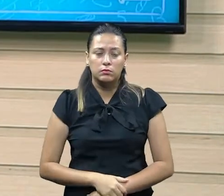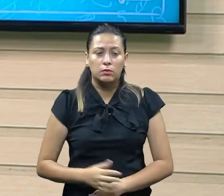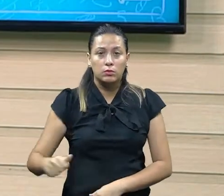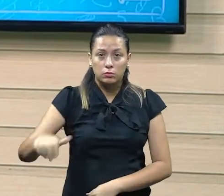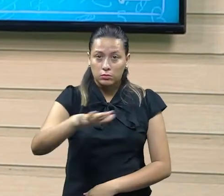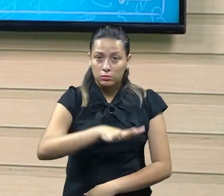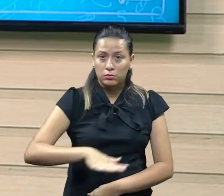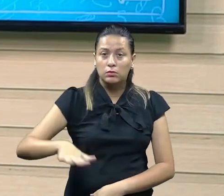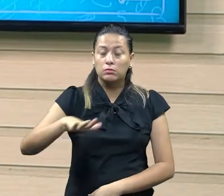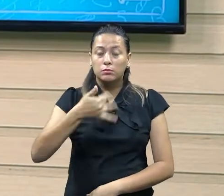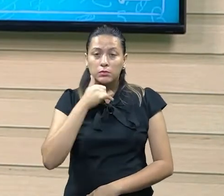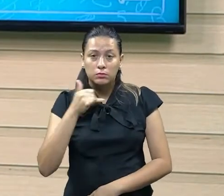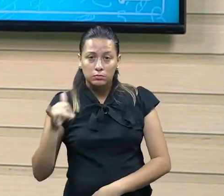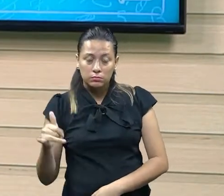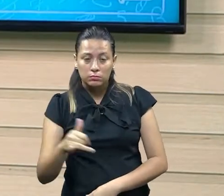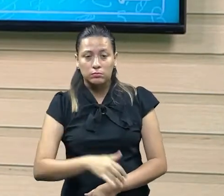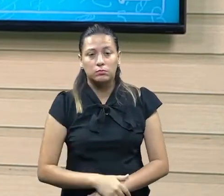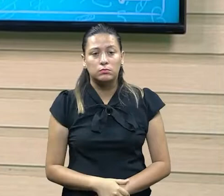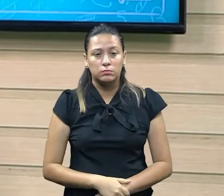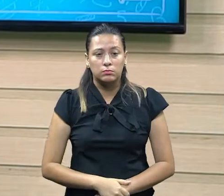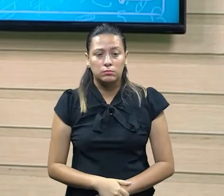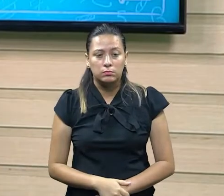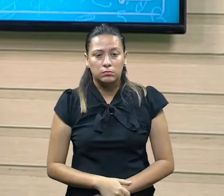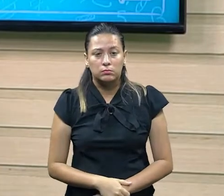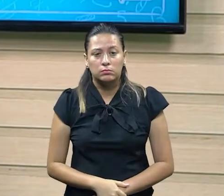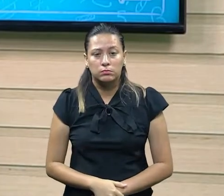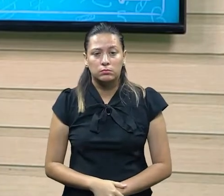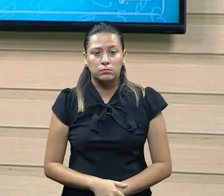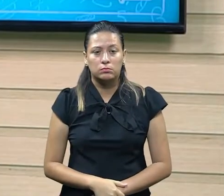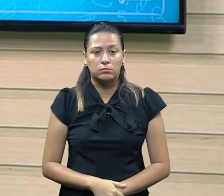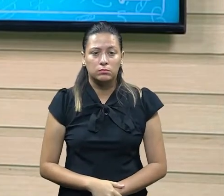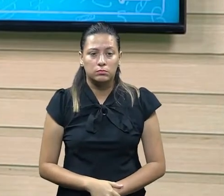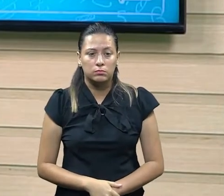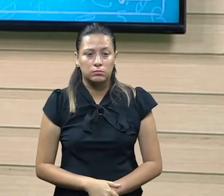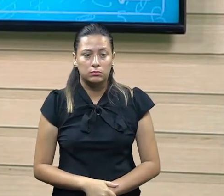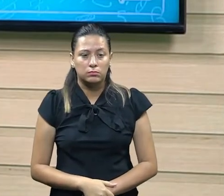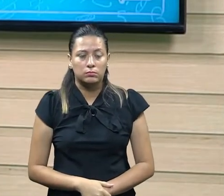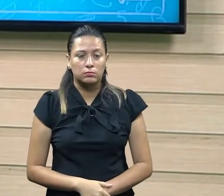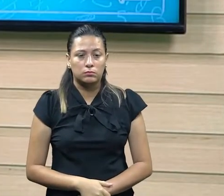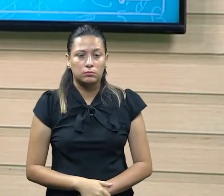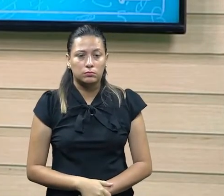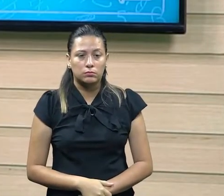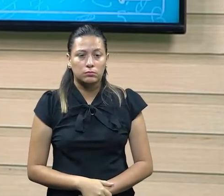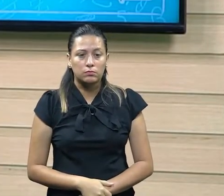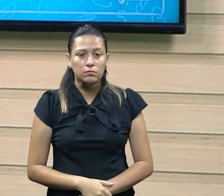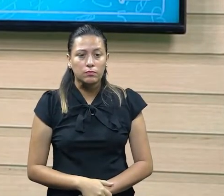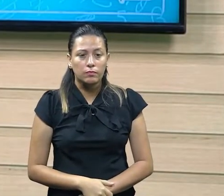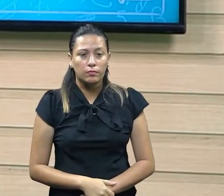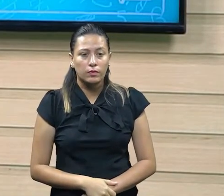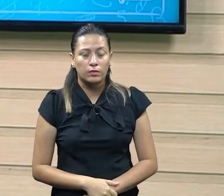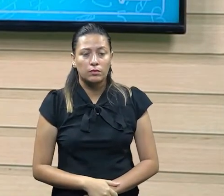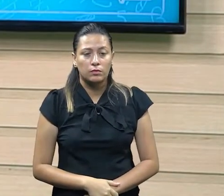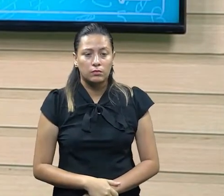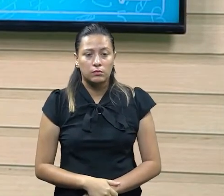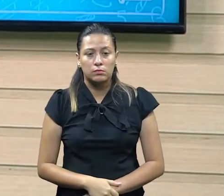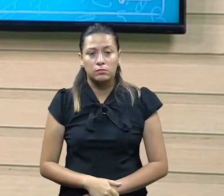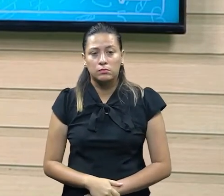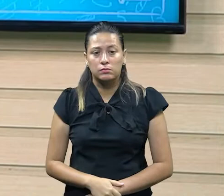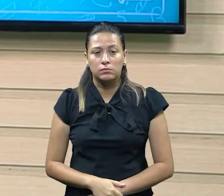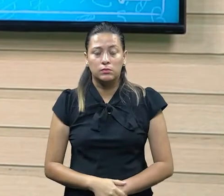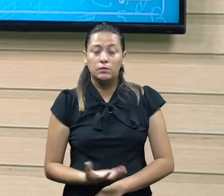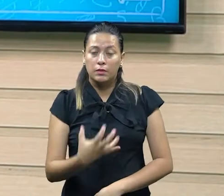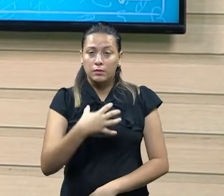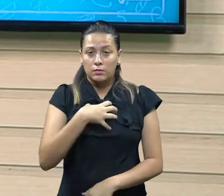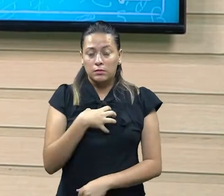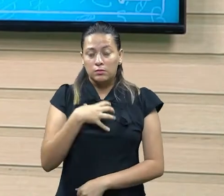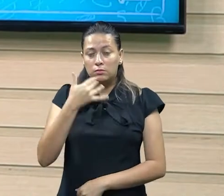campos elétricos, que é justamente o que vai promover no empregado uma indução elétrica,